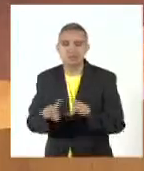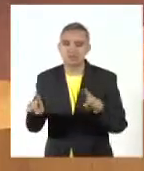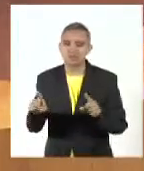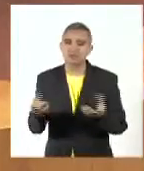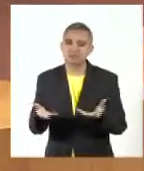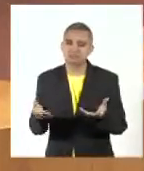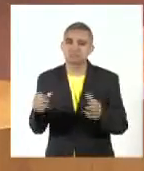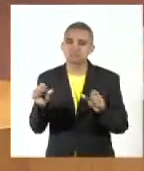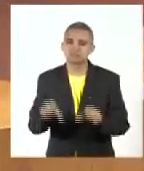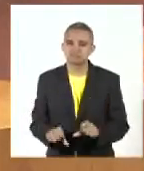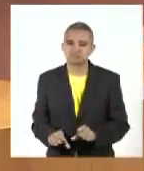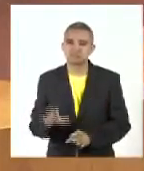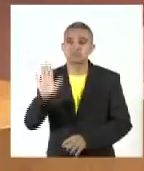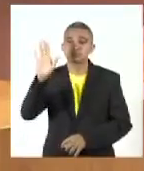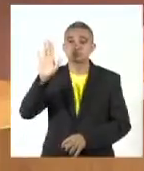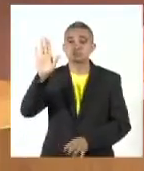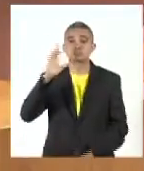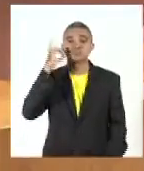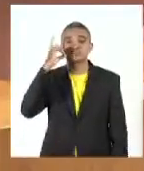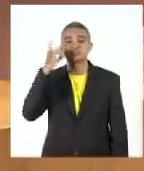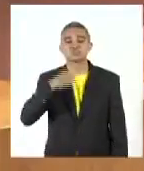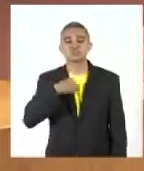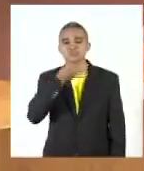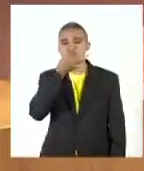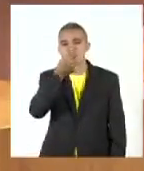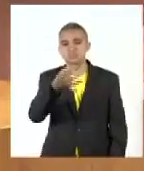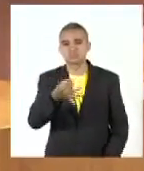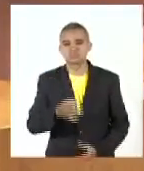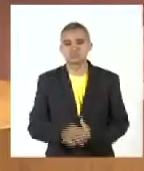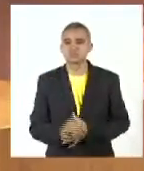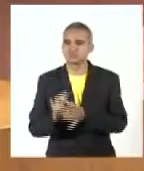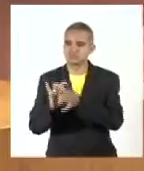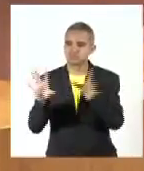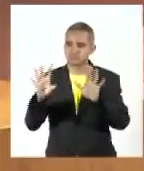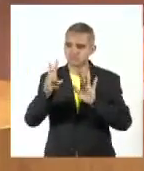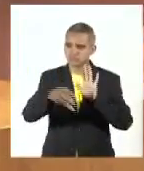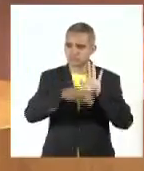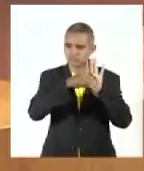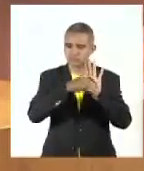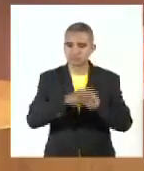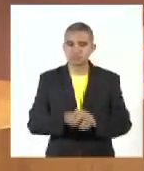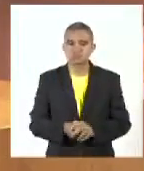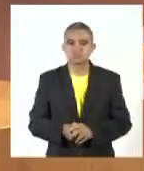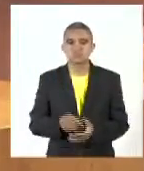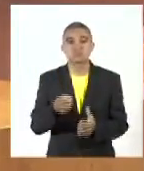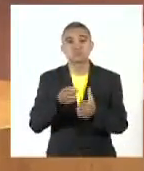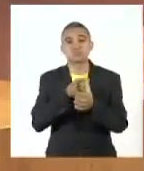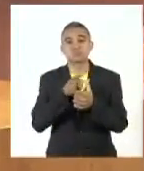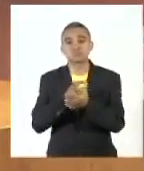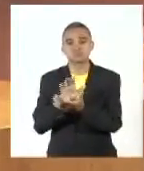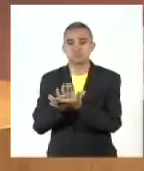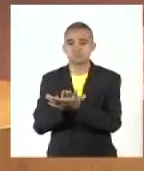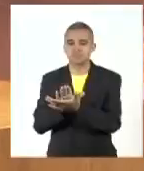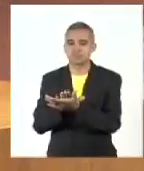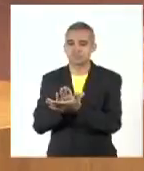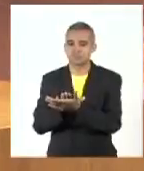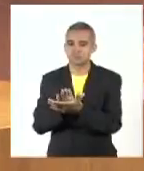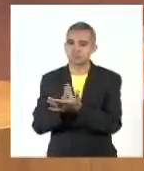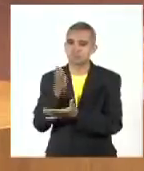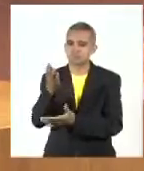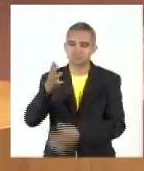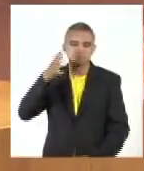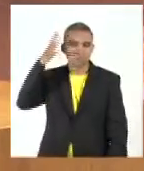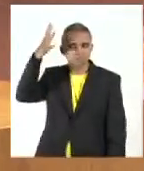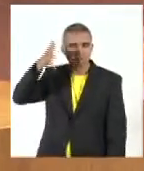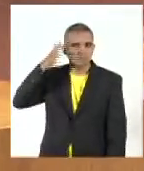Uma parte. Deputada, primeiro eu queria parabenizar Vossa Excelência pelo excelente discurso. Primeiro,